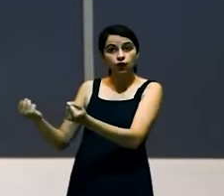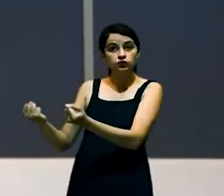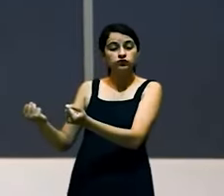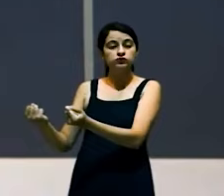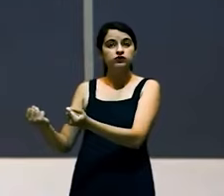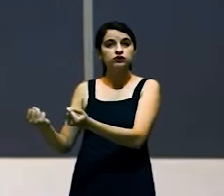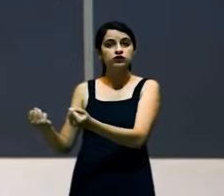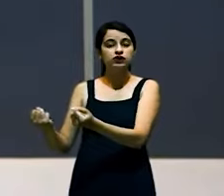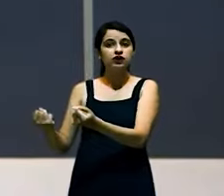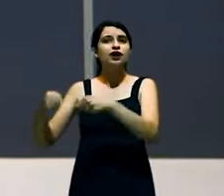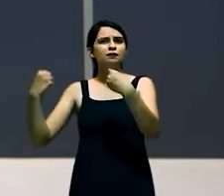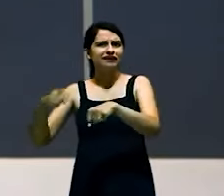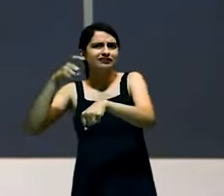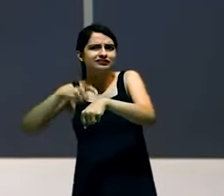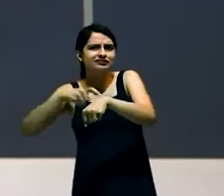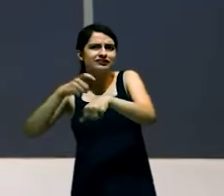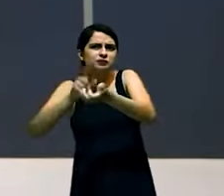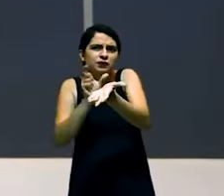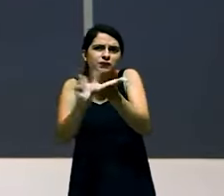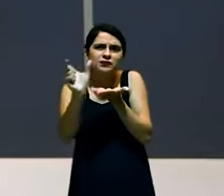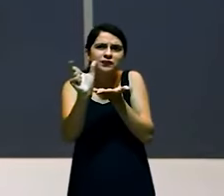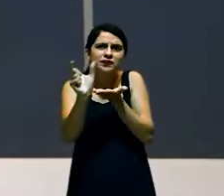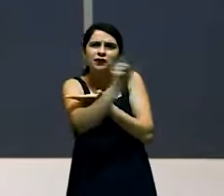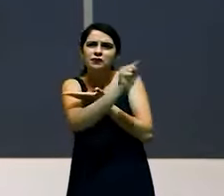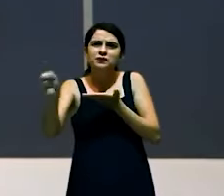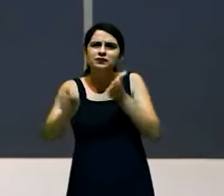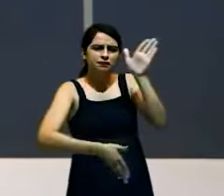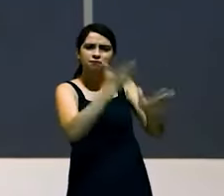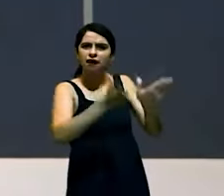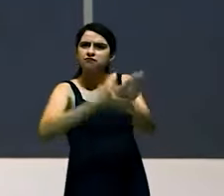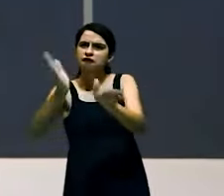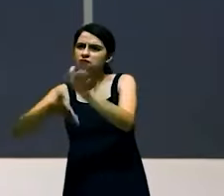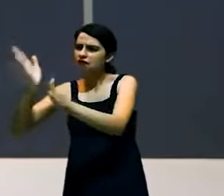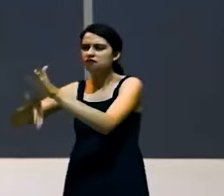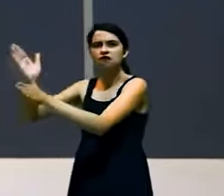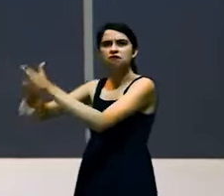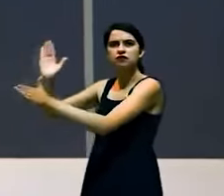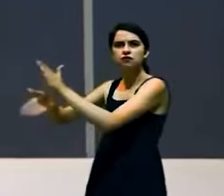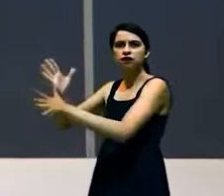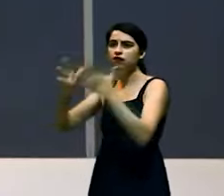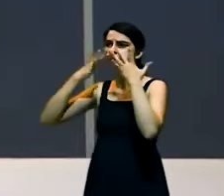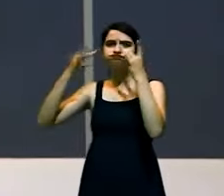É no meio da palavra. Você quer sair, fazer alguma coisa, quer inventar alguma coisa.